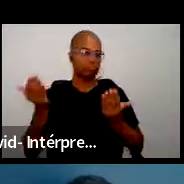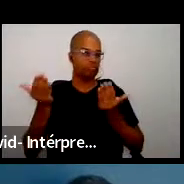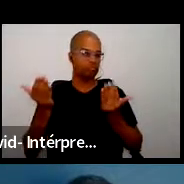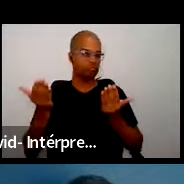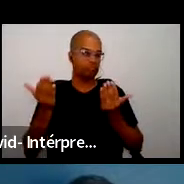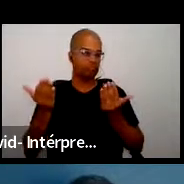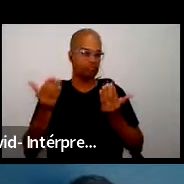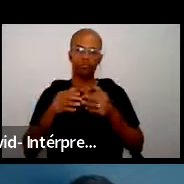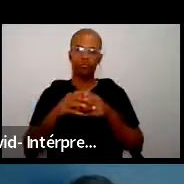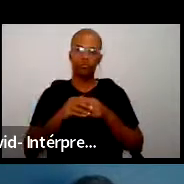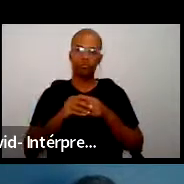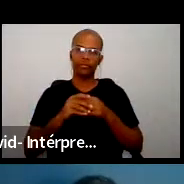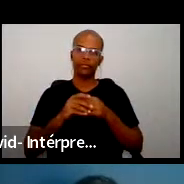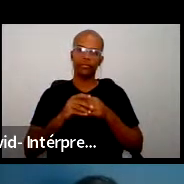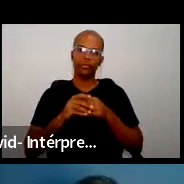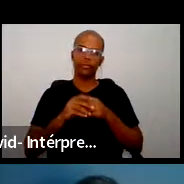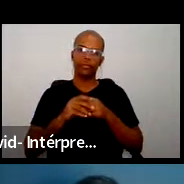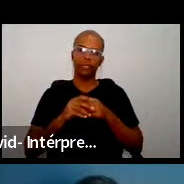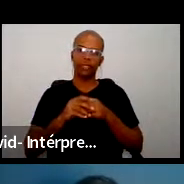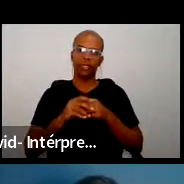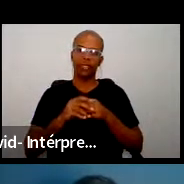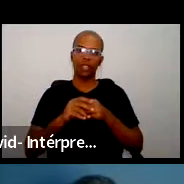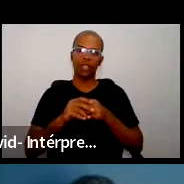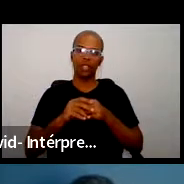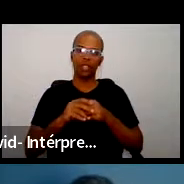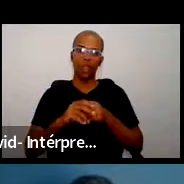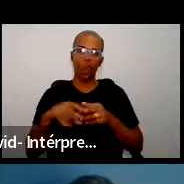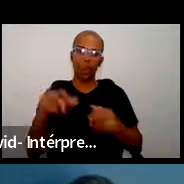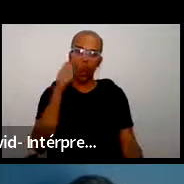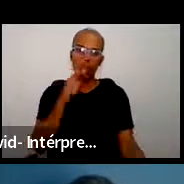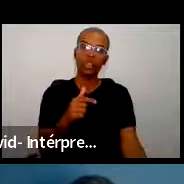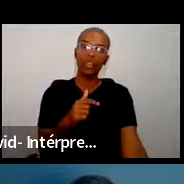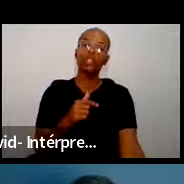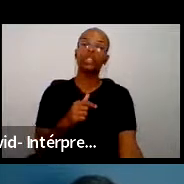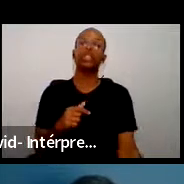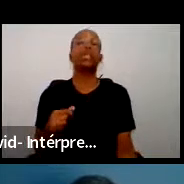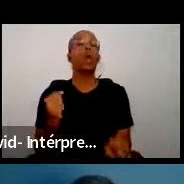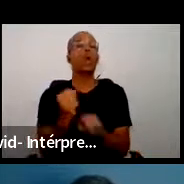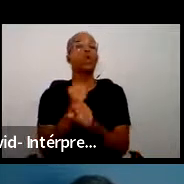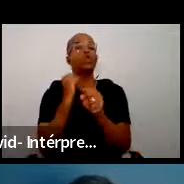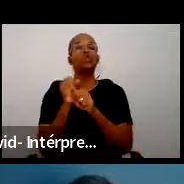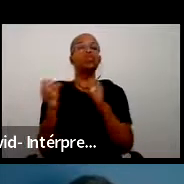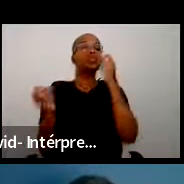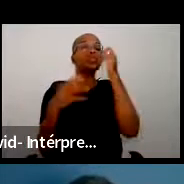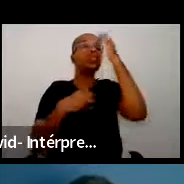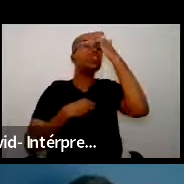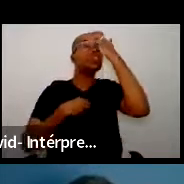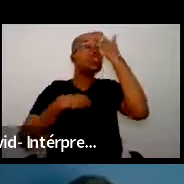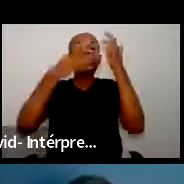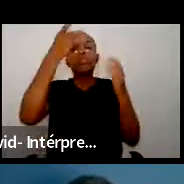e é possível a construção de uma nova forma de pensar